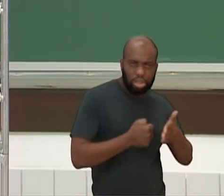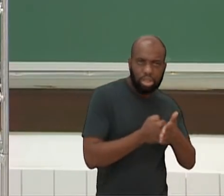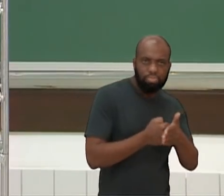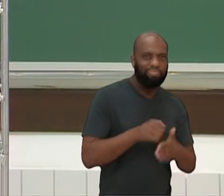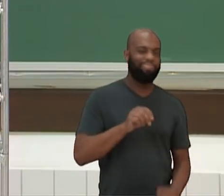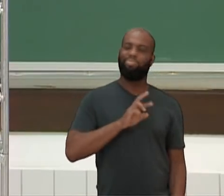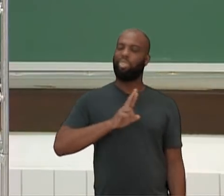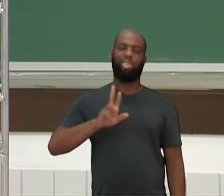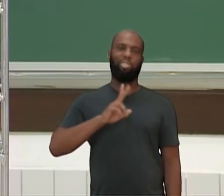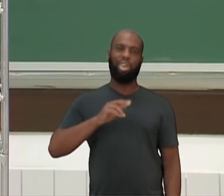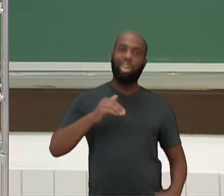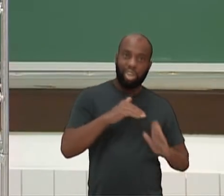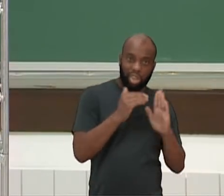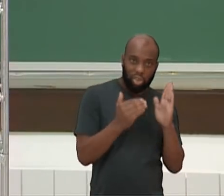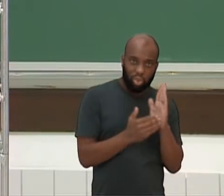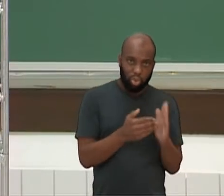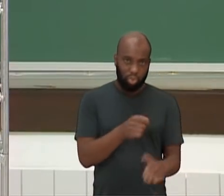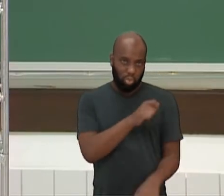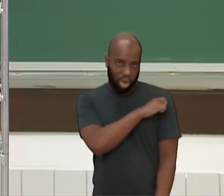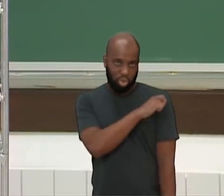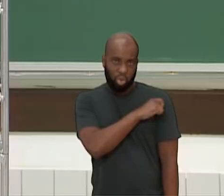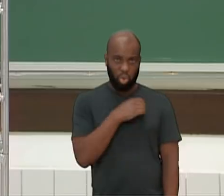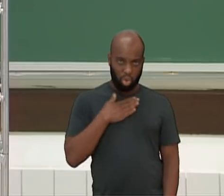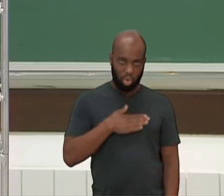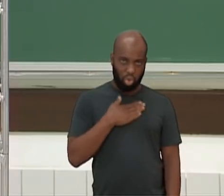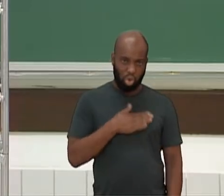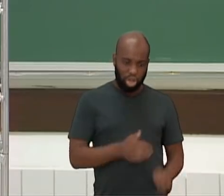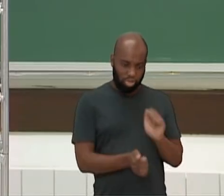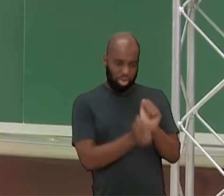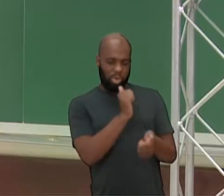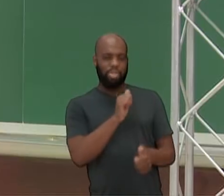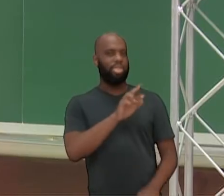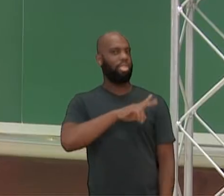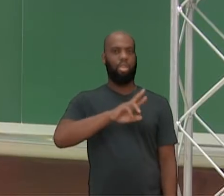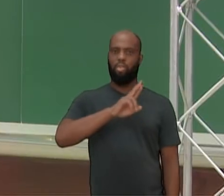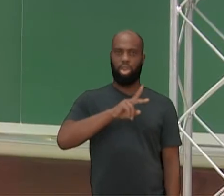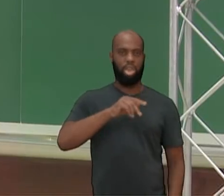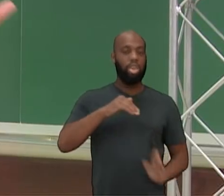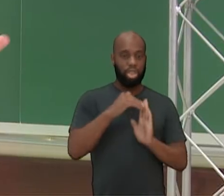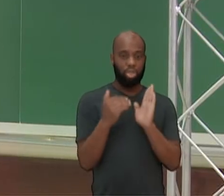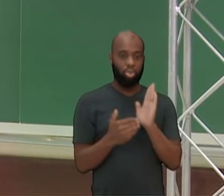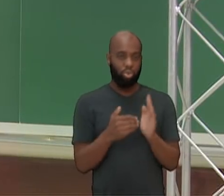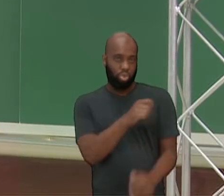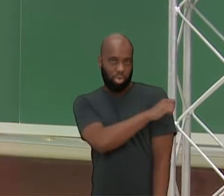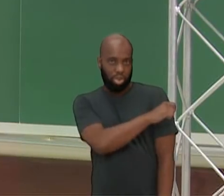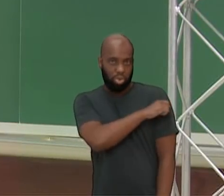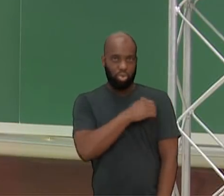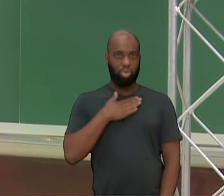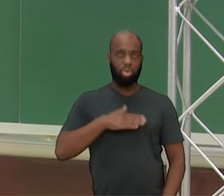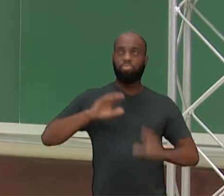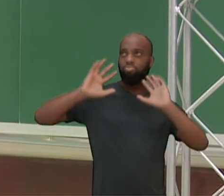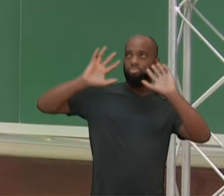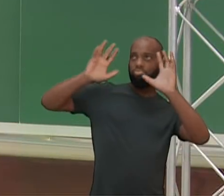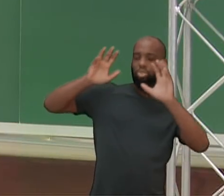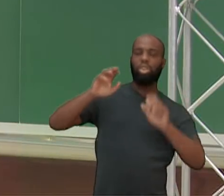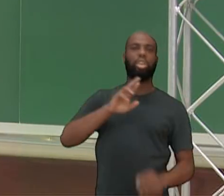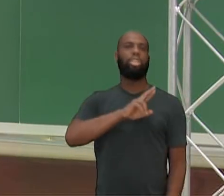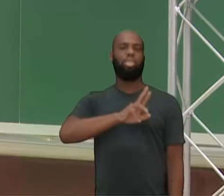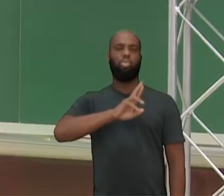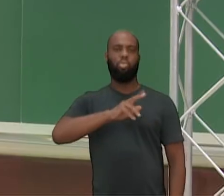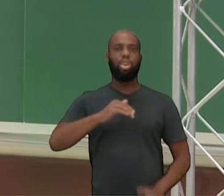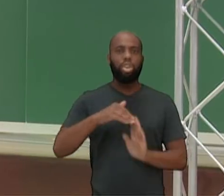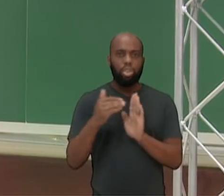todo aluno gosta do futebol, nem todo aluno gosta do vôlei, nem todo aluno gosta da dança, né? Mas se eu trago